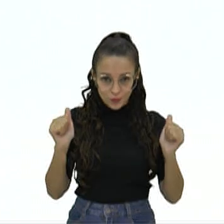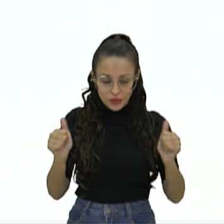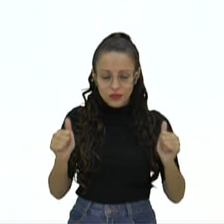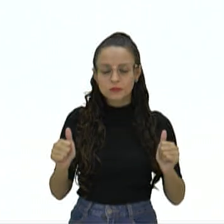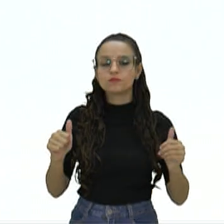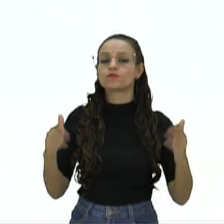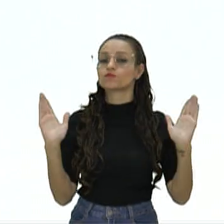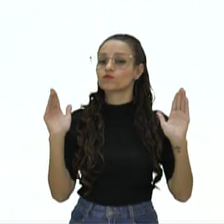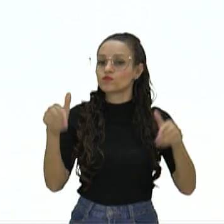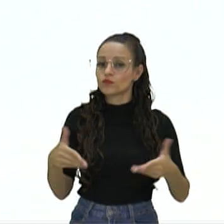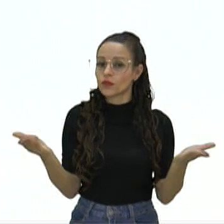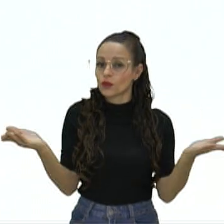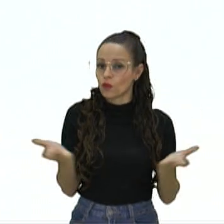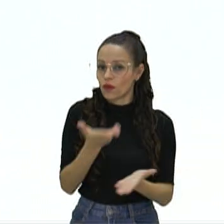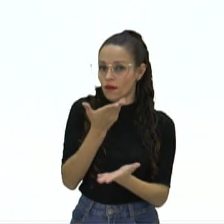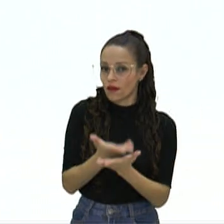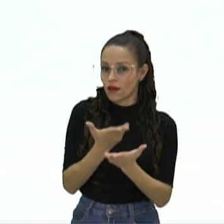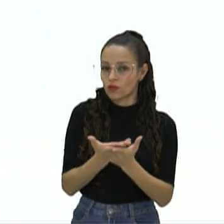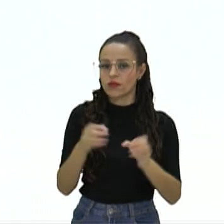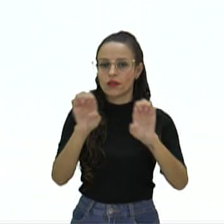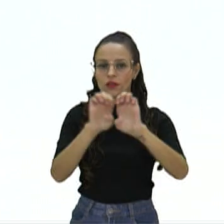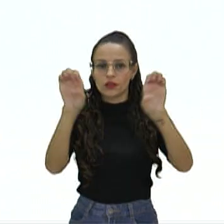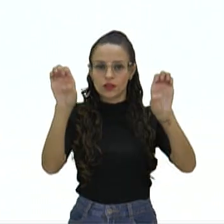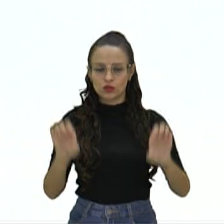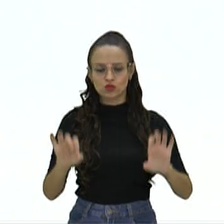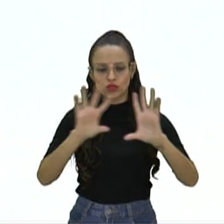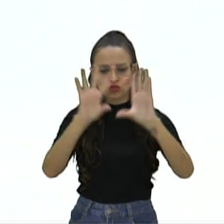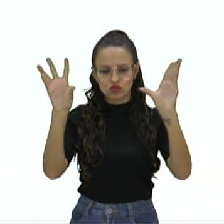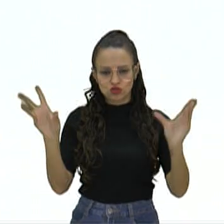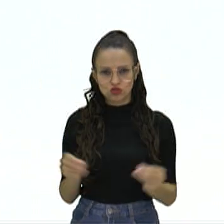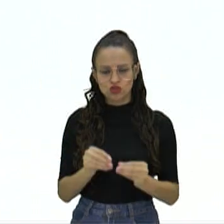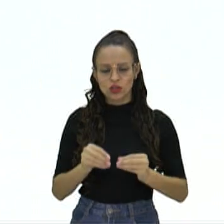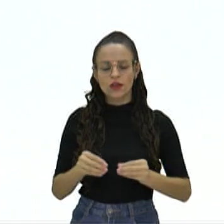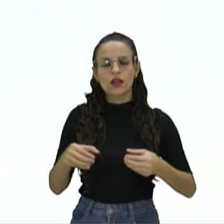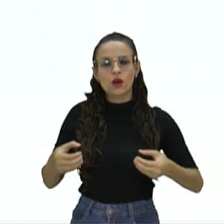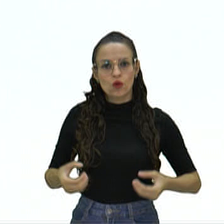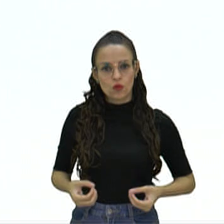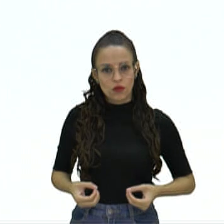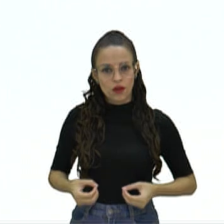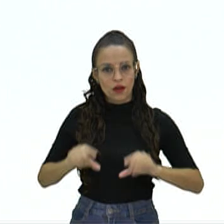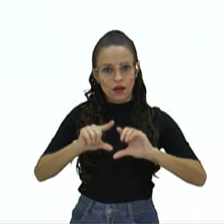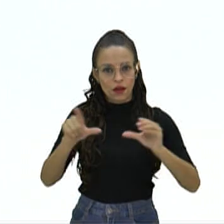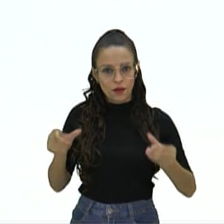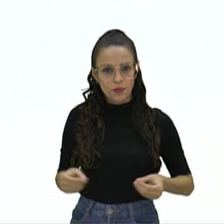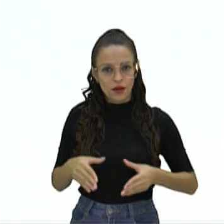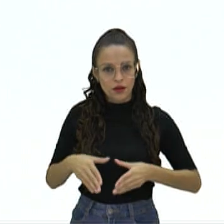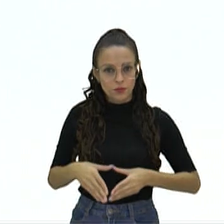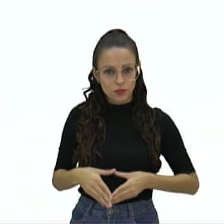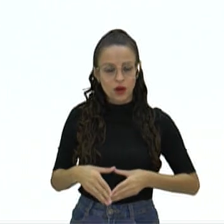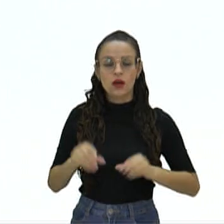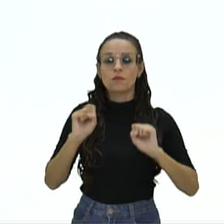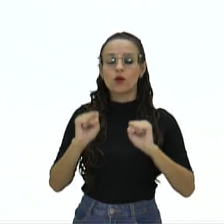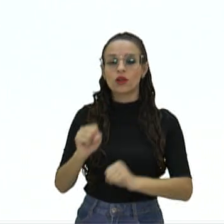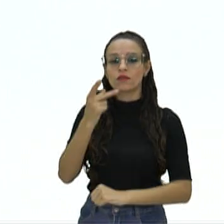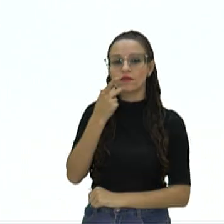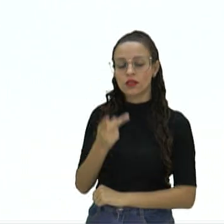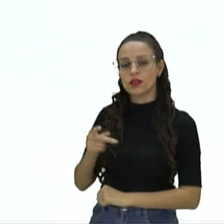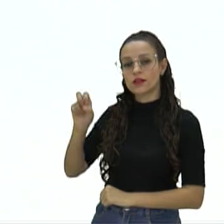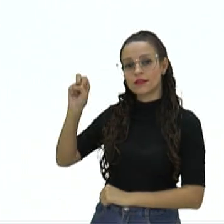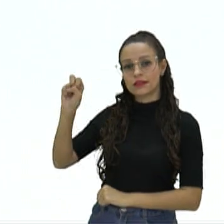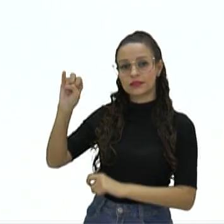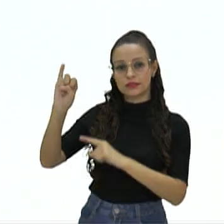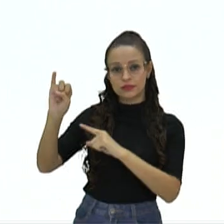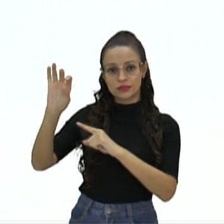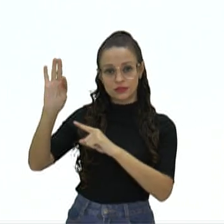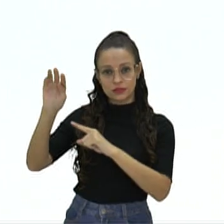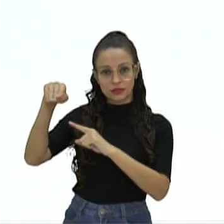hoje especificamente? Estrutura geral do aparelho reprodutor feminino. Lembrando, gente, a gente pode usar sistema reprodutor